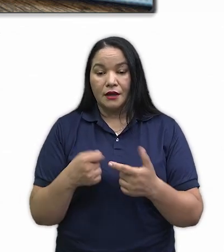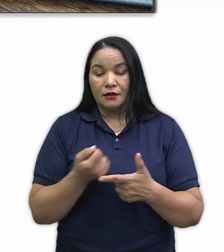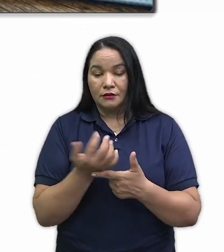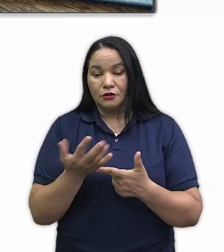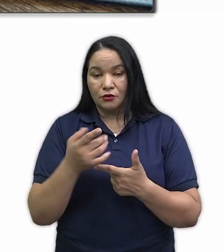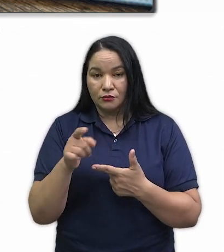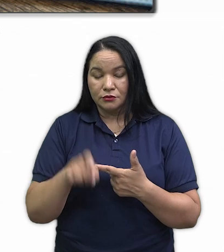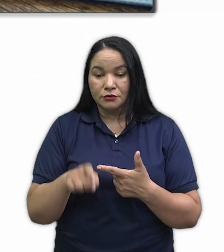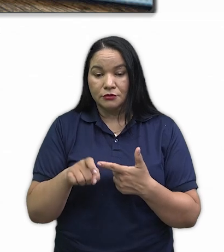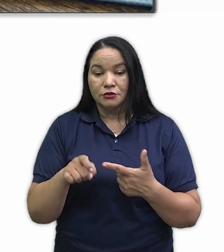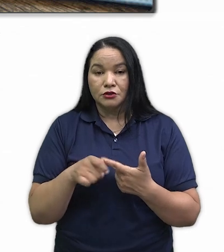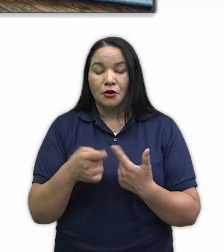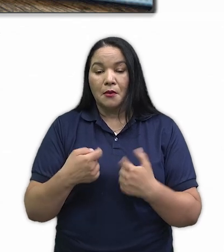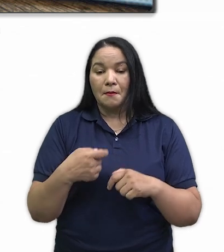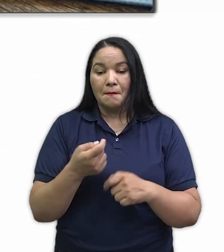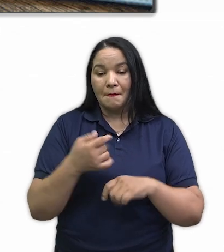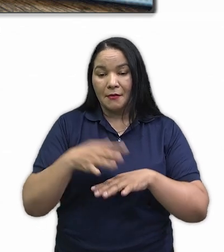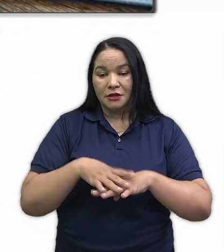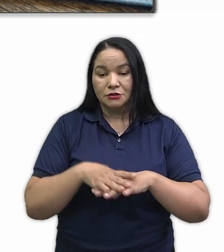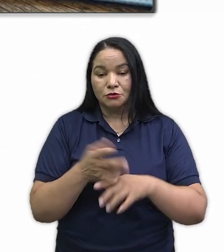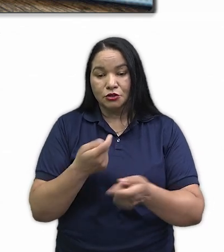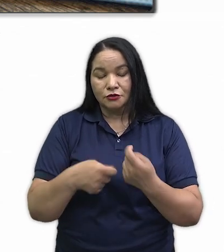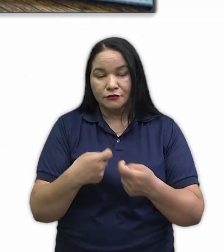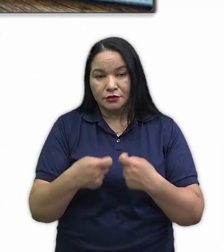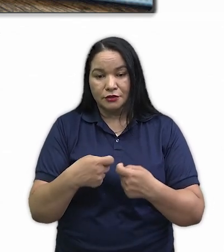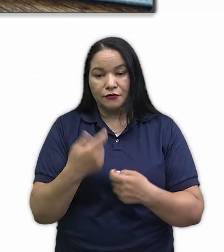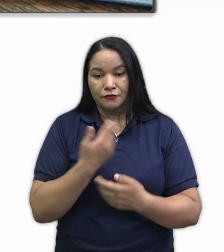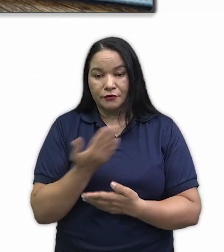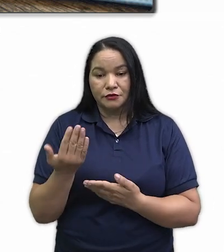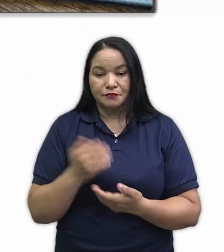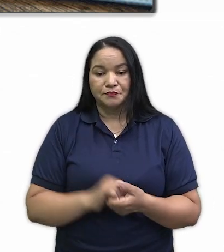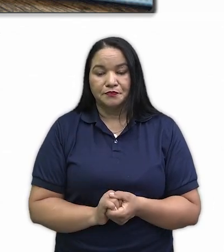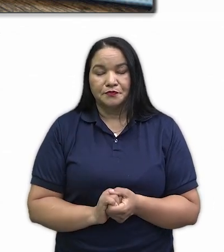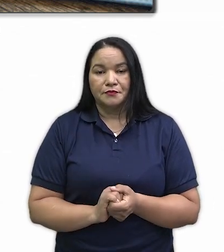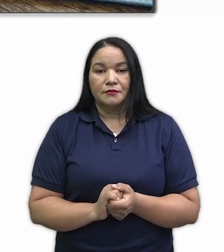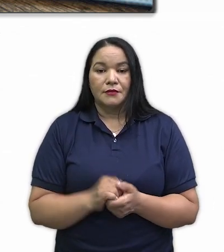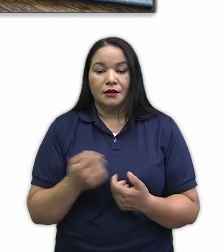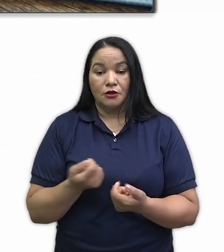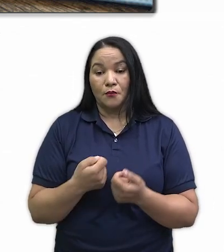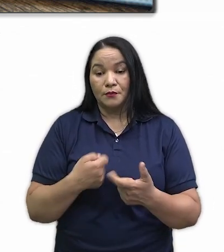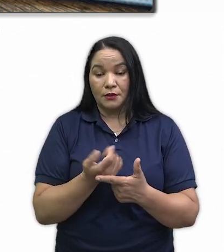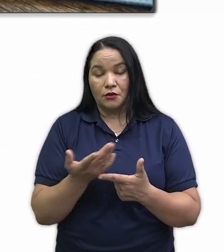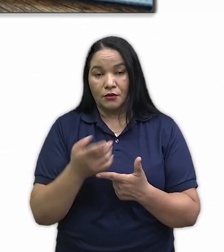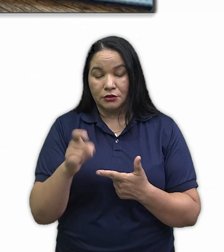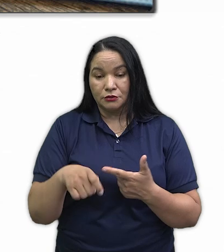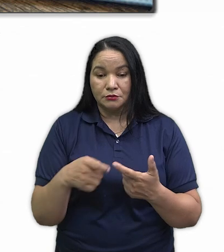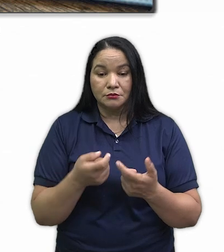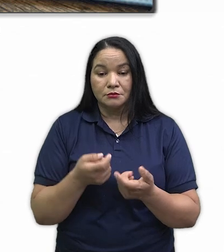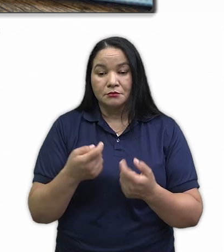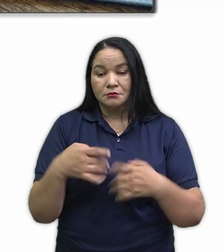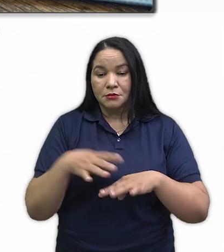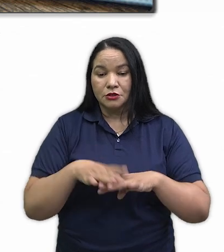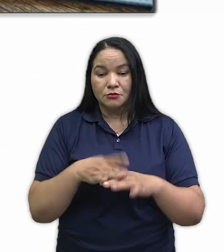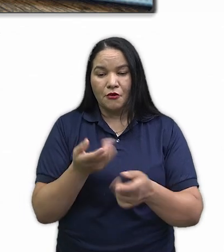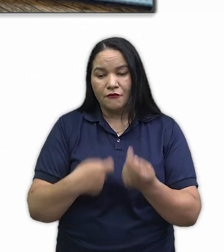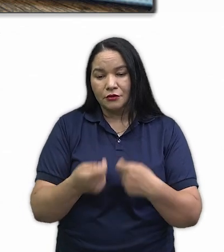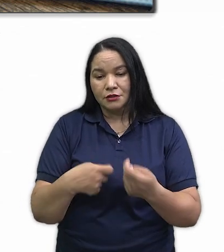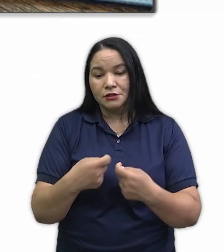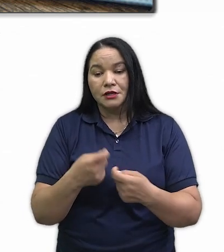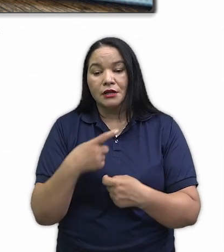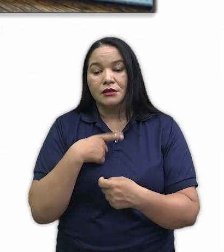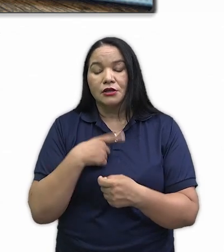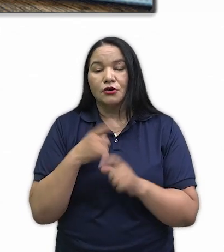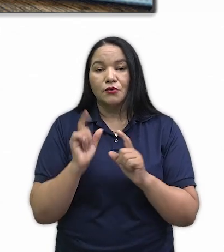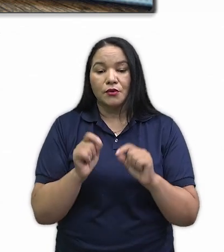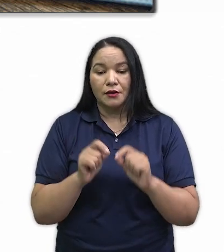matemática financeira, certo? Então vamos lá aqui ler comigo. Logaritmos e matemática financeira. Na matemática